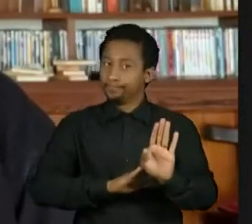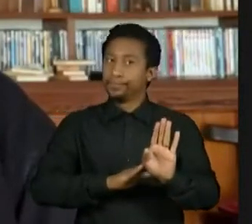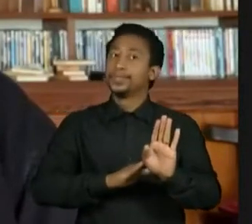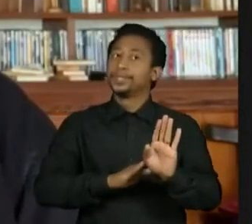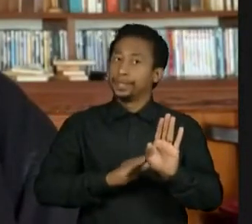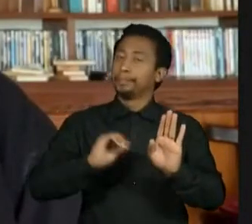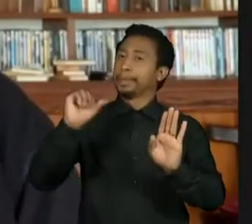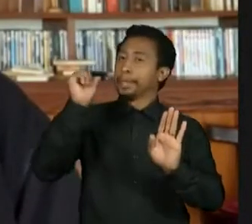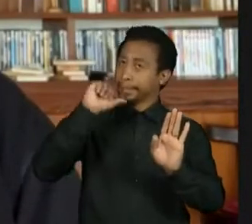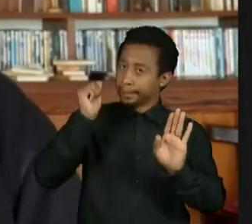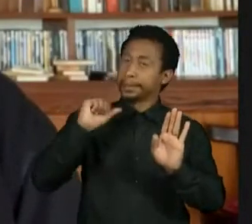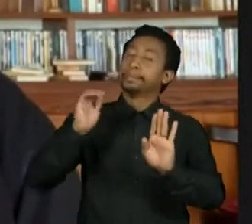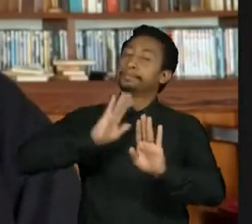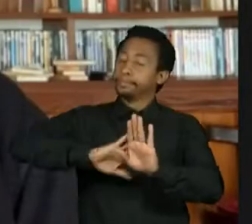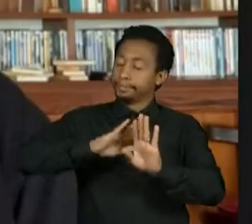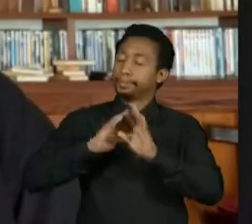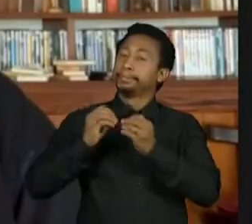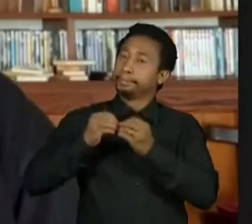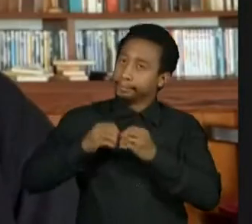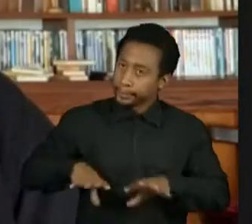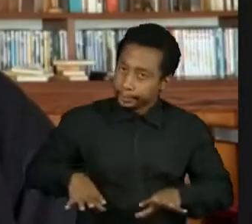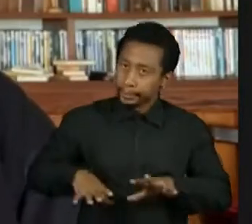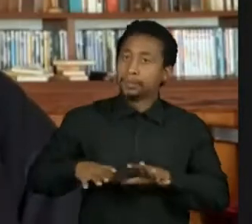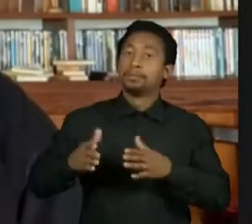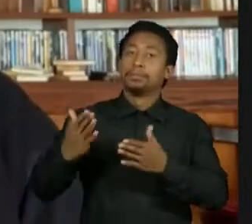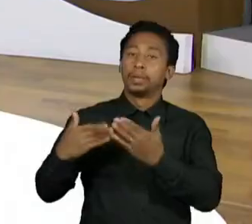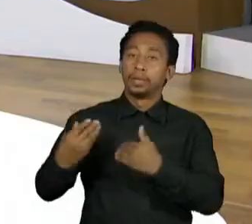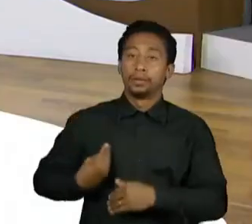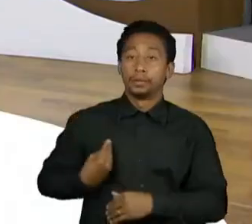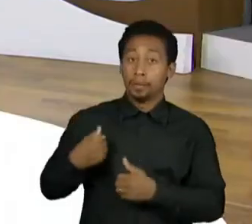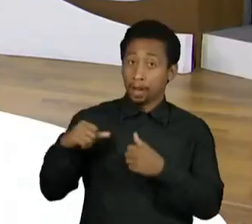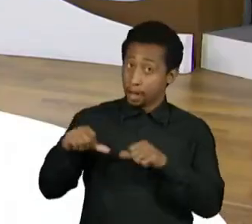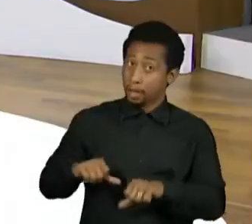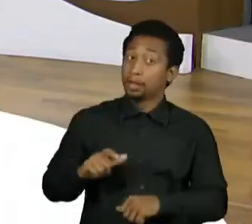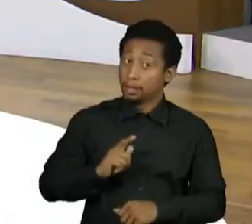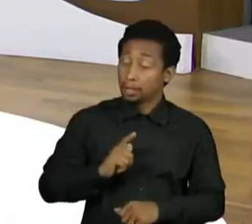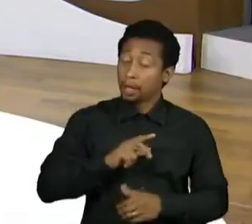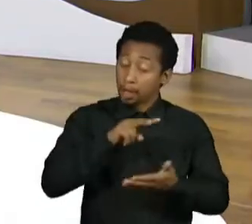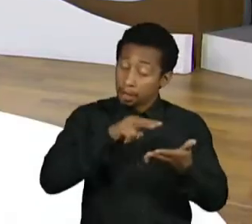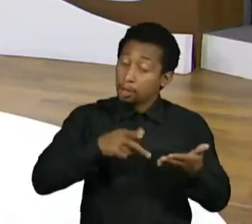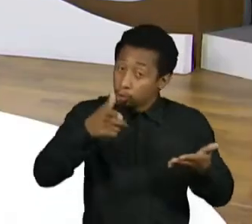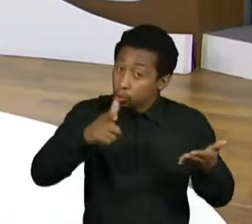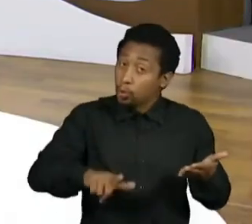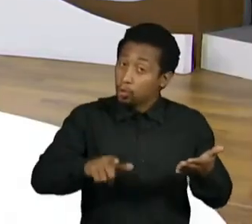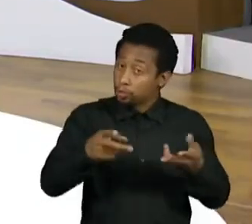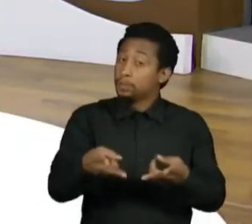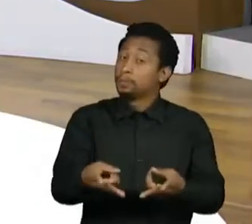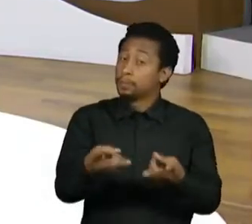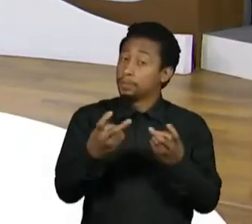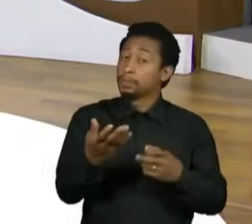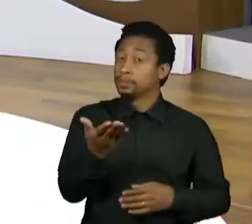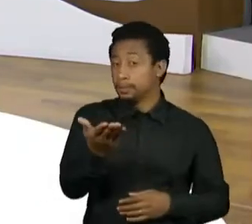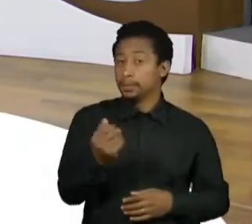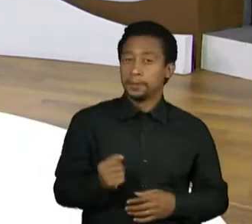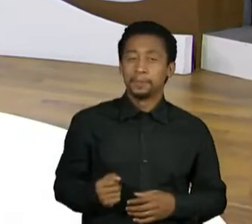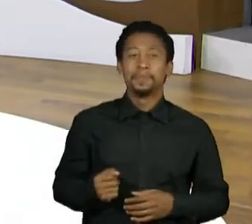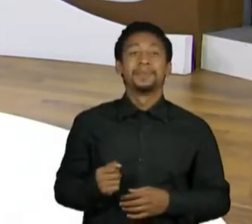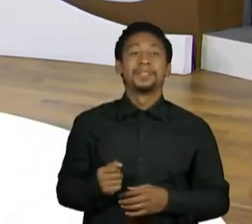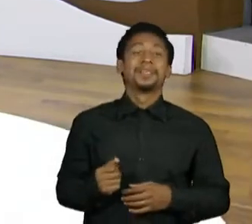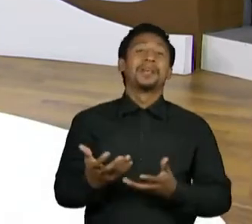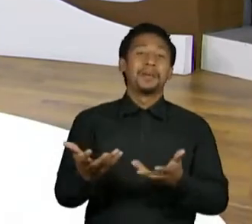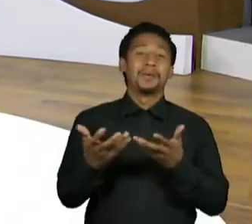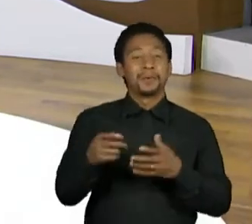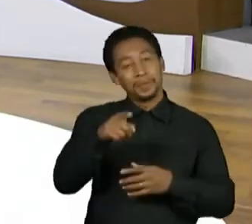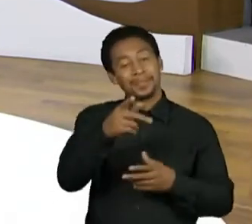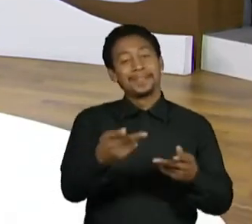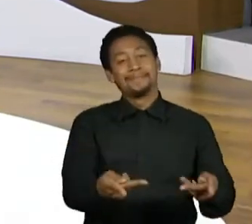de drama, de tragédia naquelas pessoas, né? Dá uma olhada de novo, você vai ver. Eu vou achar ótimo, se eu estiver por aqui para ver